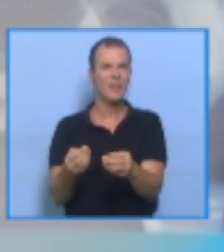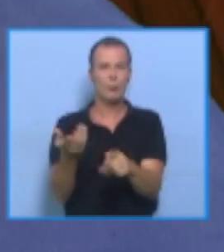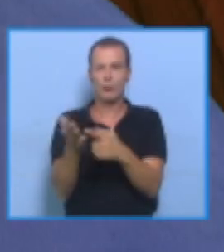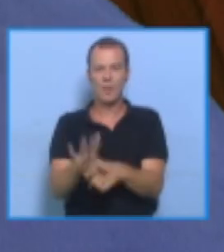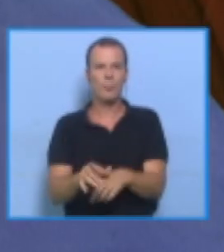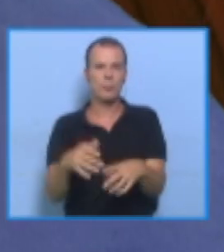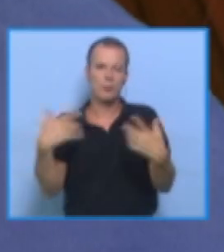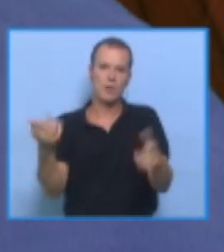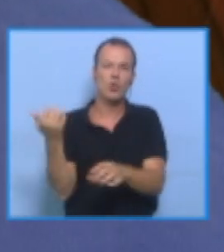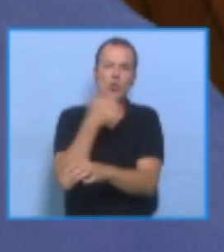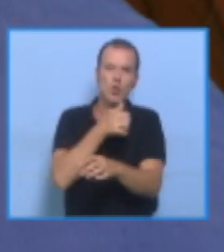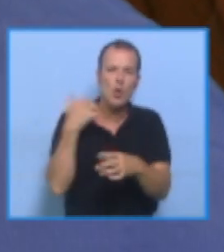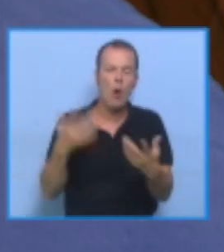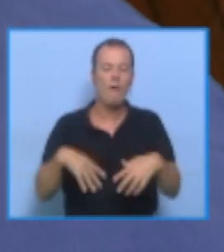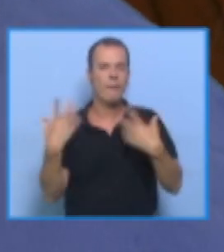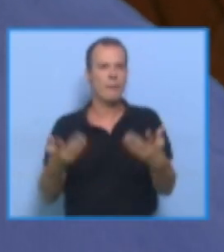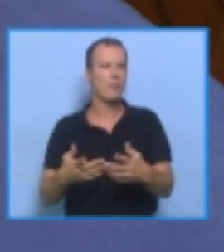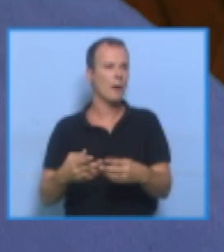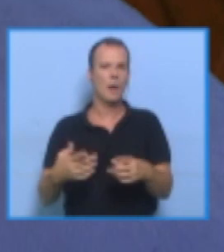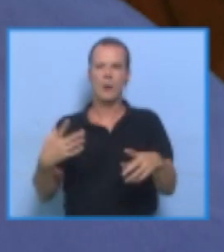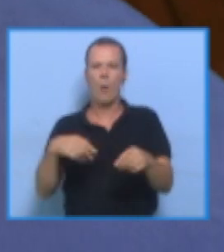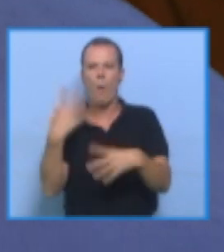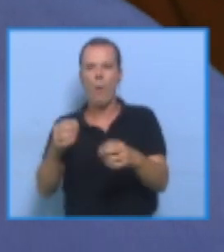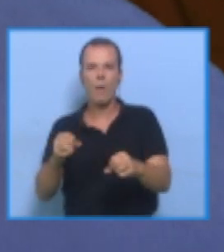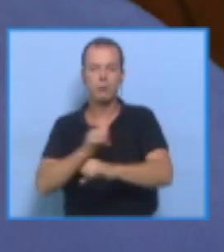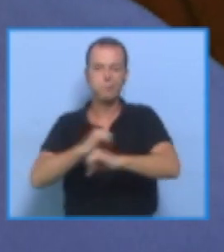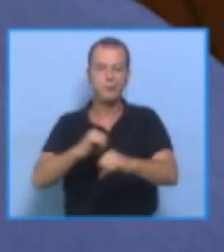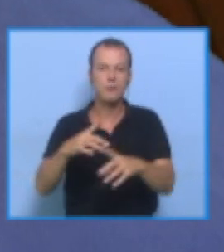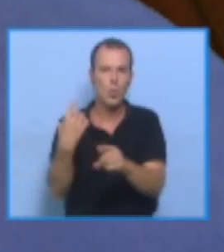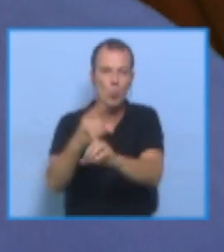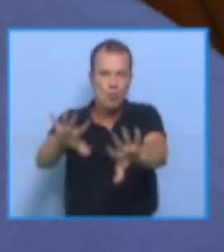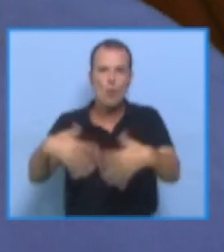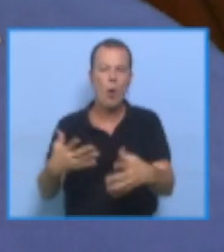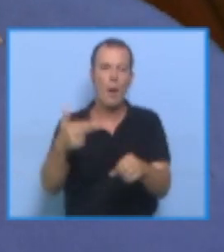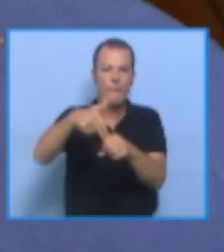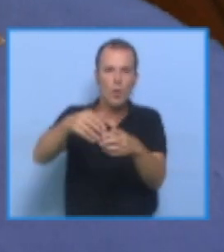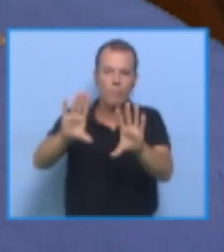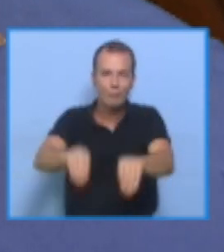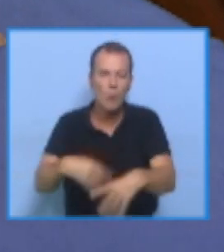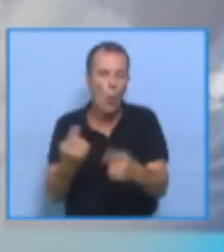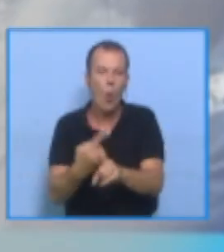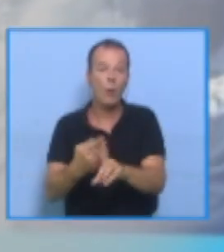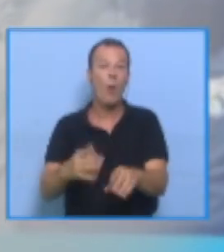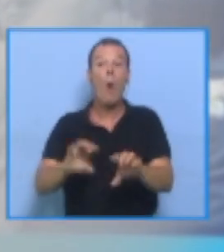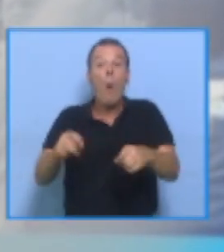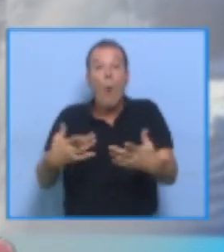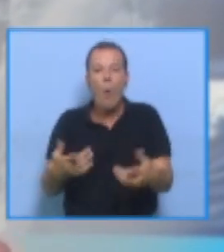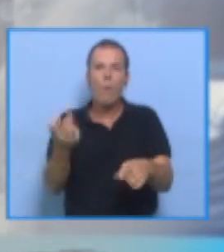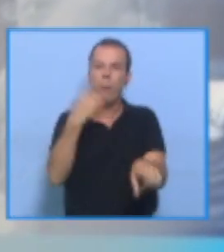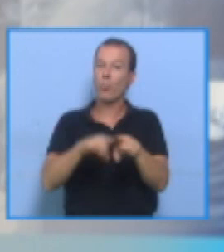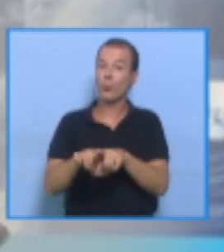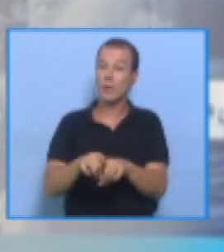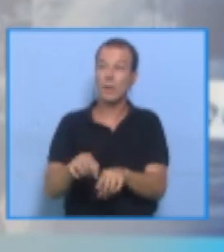choque externo, com preços de petróleo ou com qualquer coisa assim, ou mesmo na política de asilo,